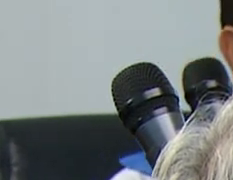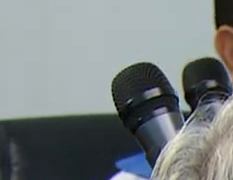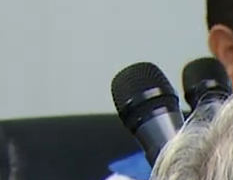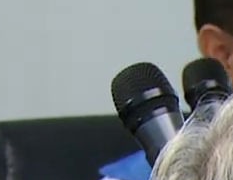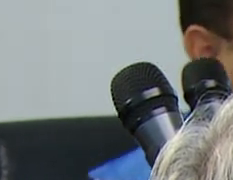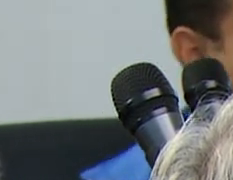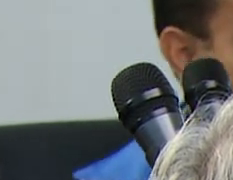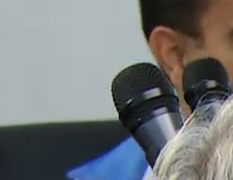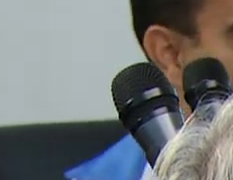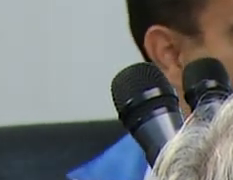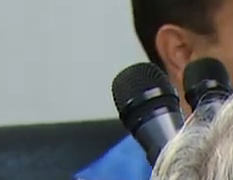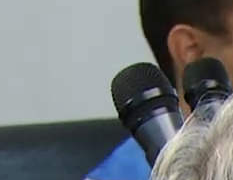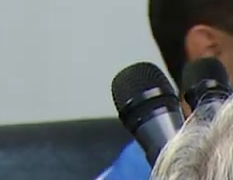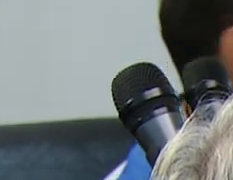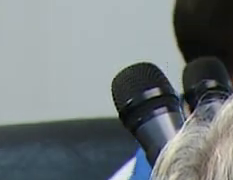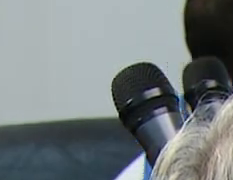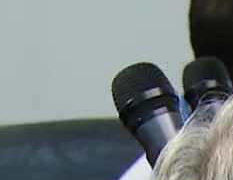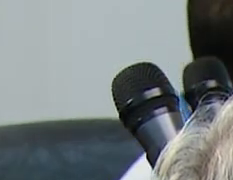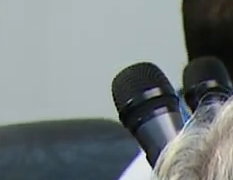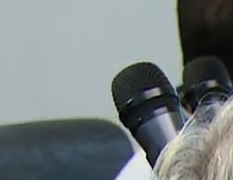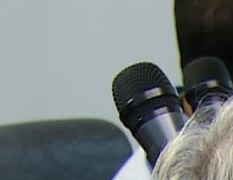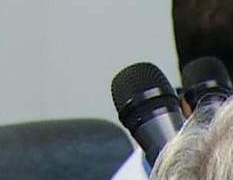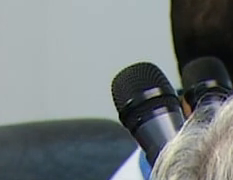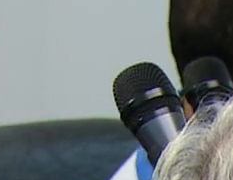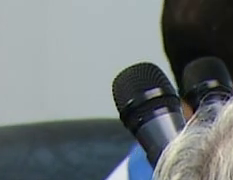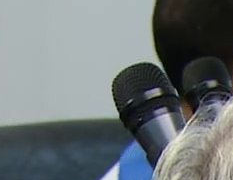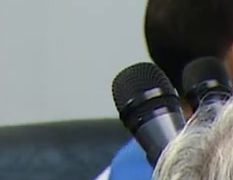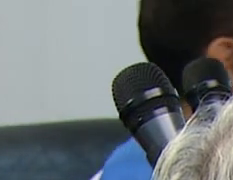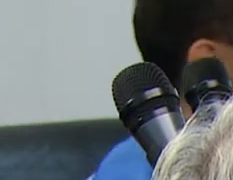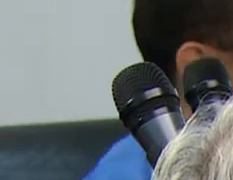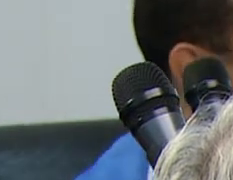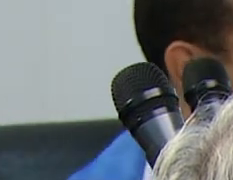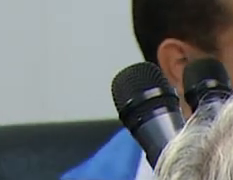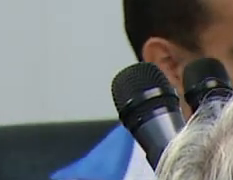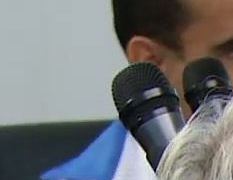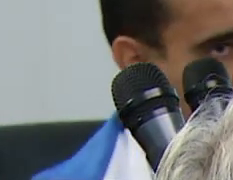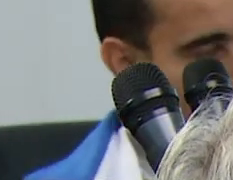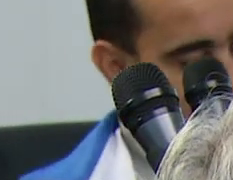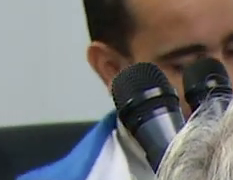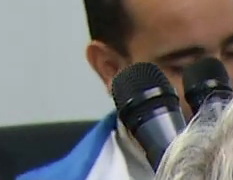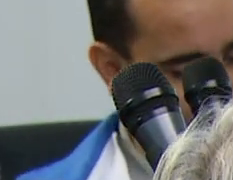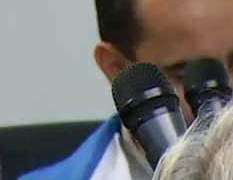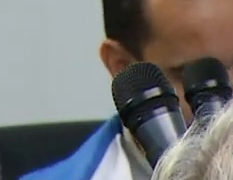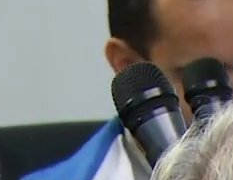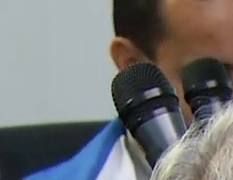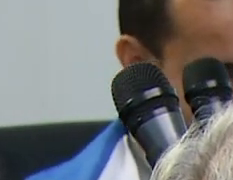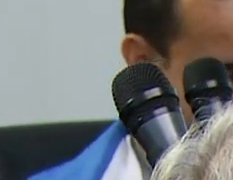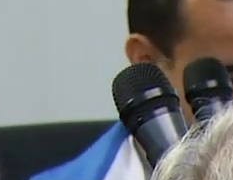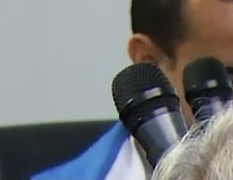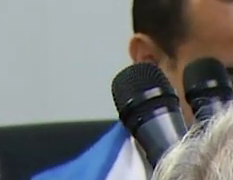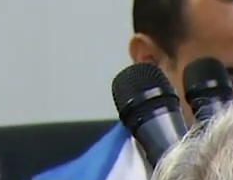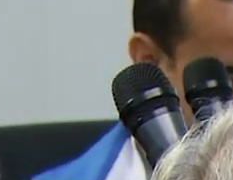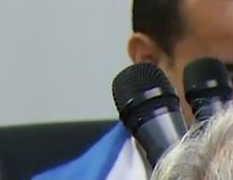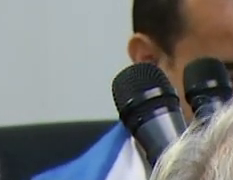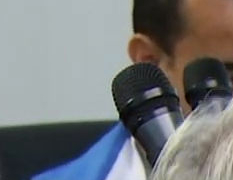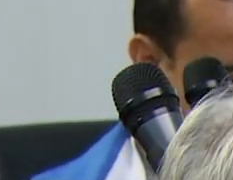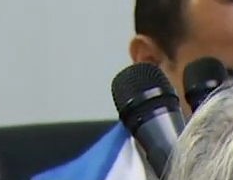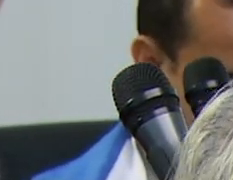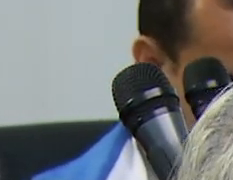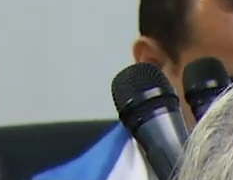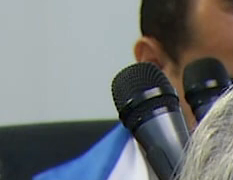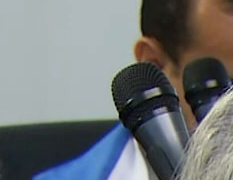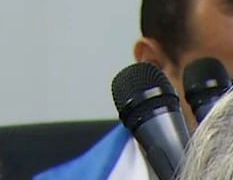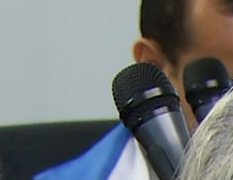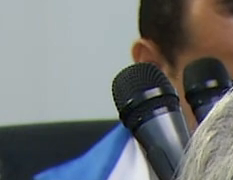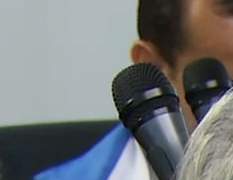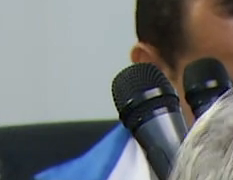maneira inigualável. Eu acredito que essa composição atual do Congresso Nacional talvez seja a pior que eu